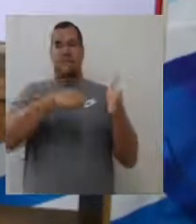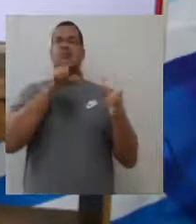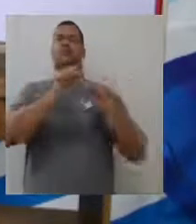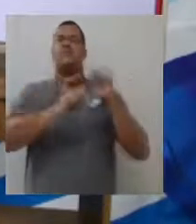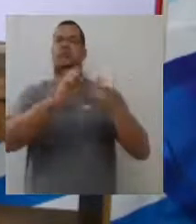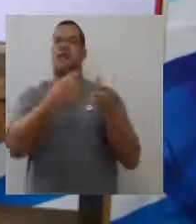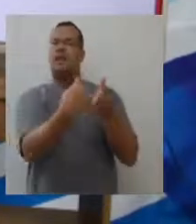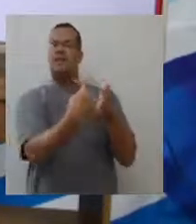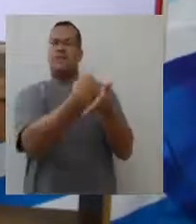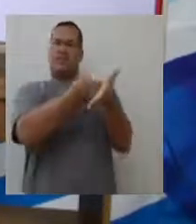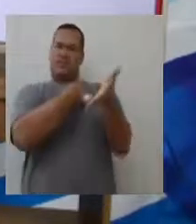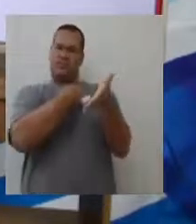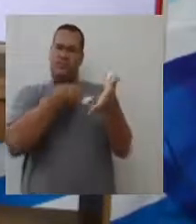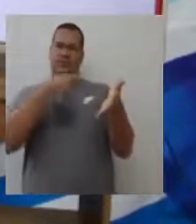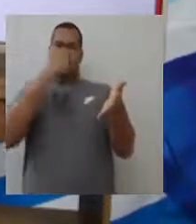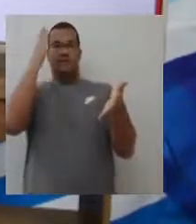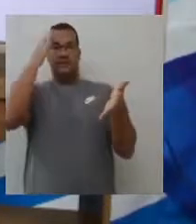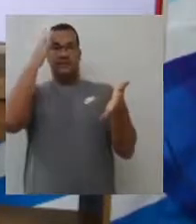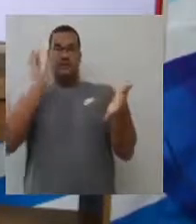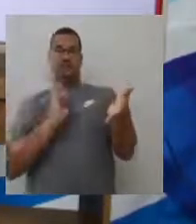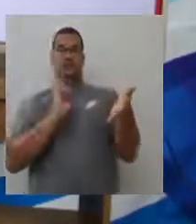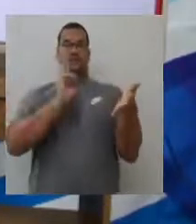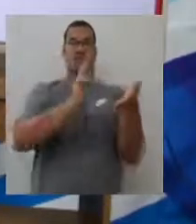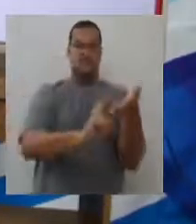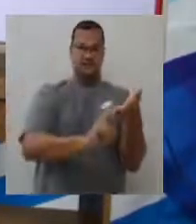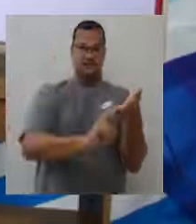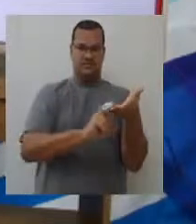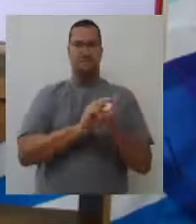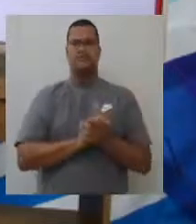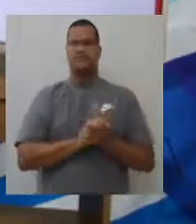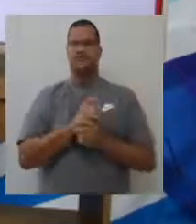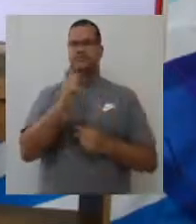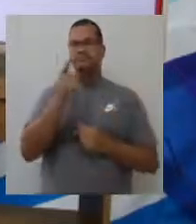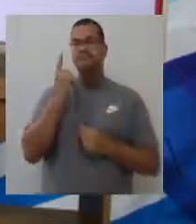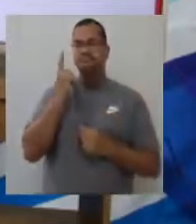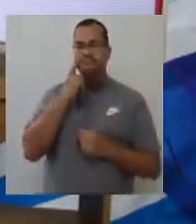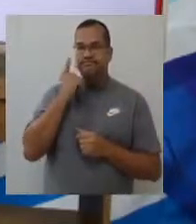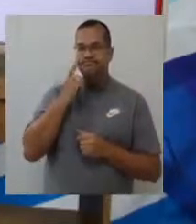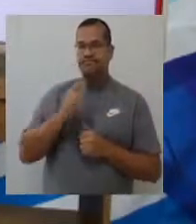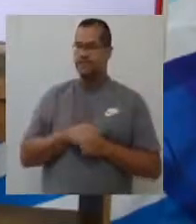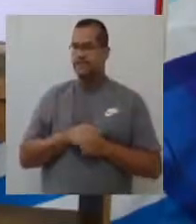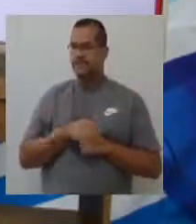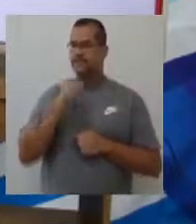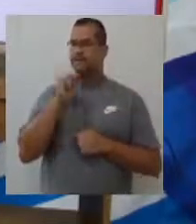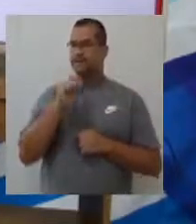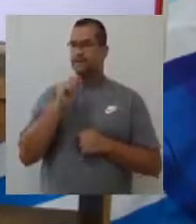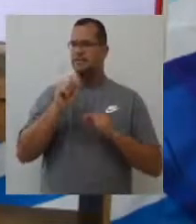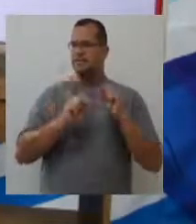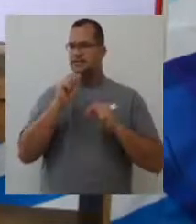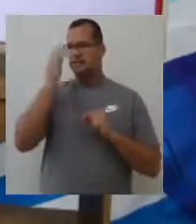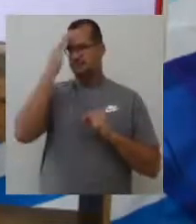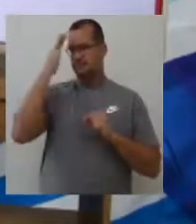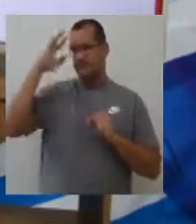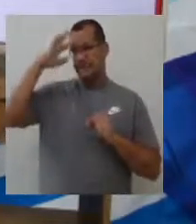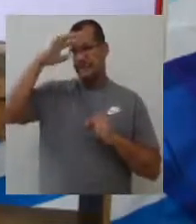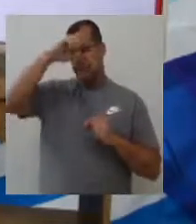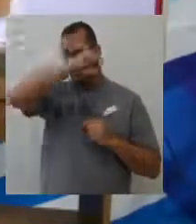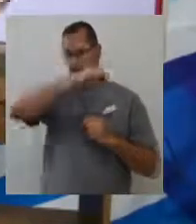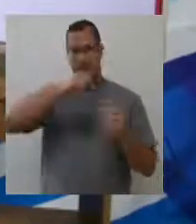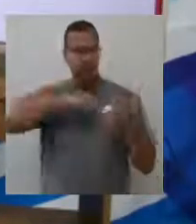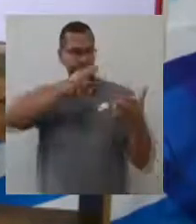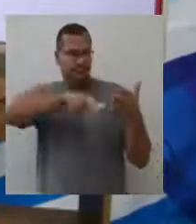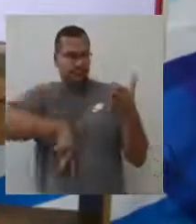saber o que ele quer que nós encontremos. Então se ligue, interpretação textual é